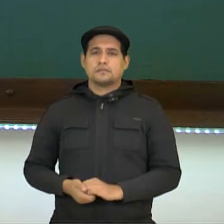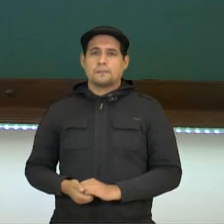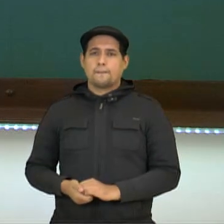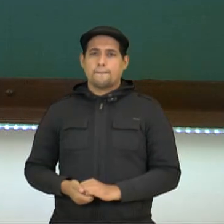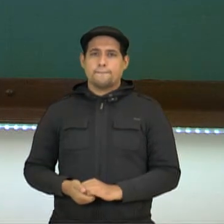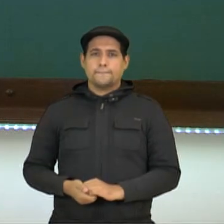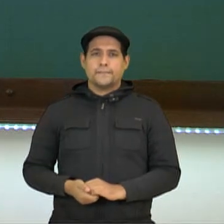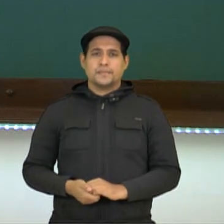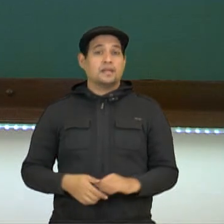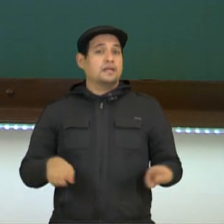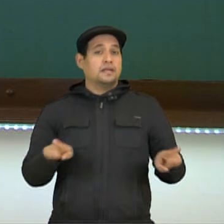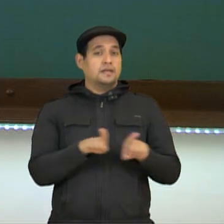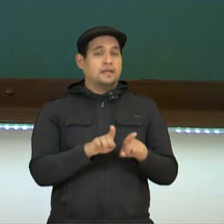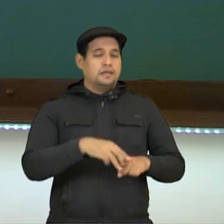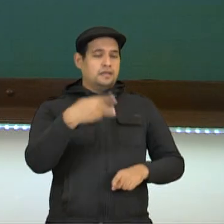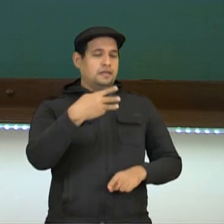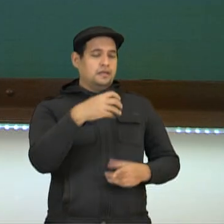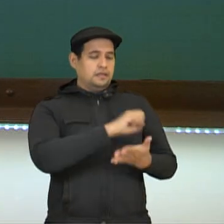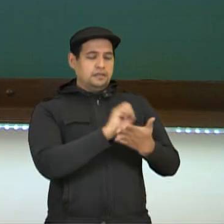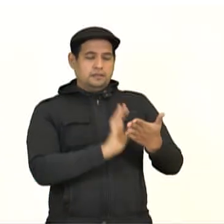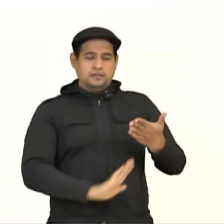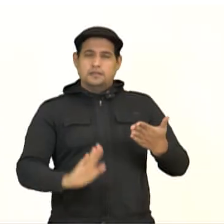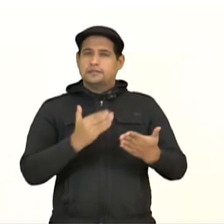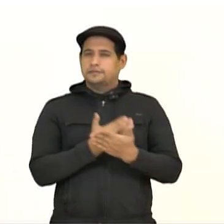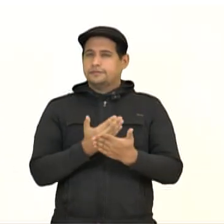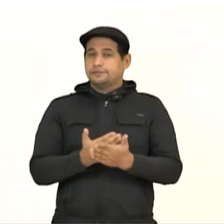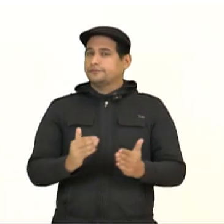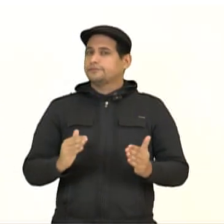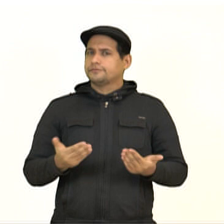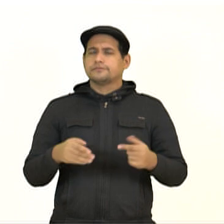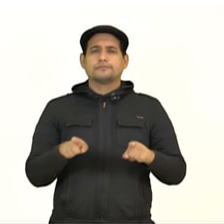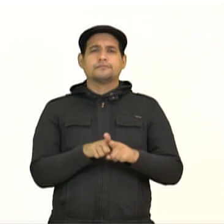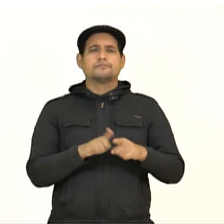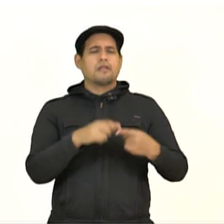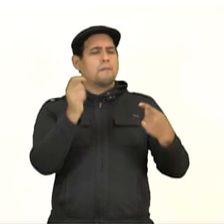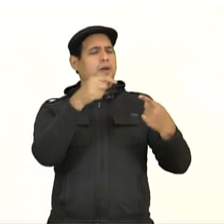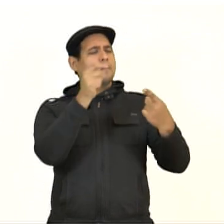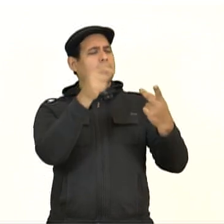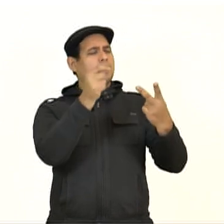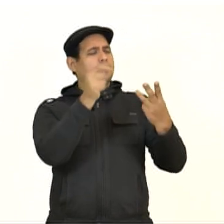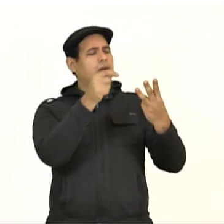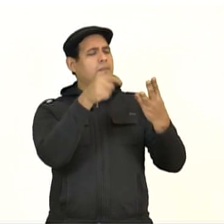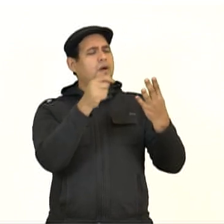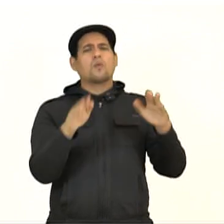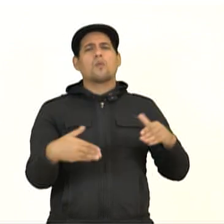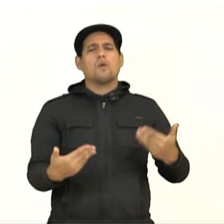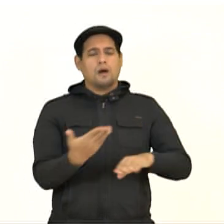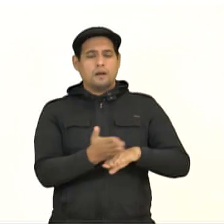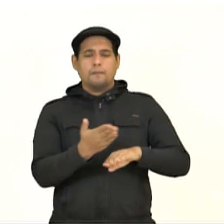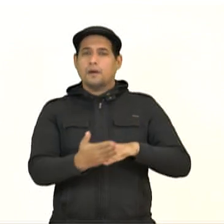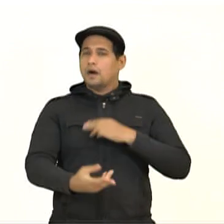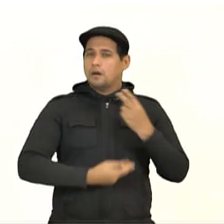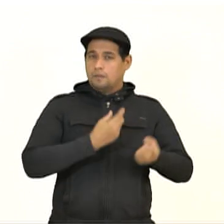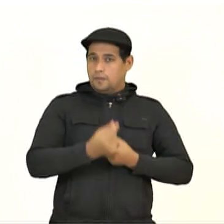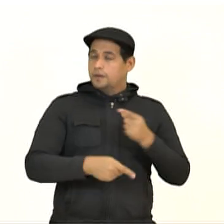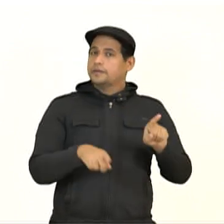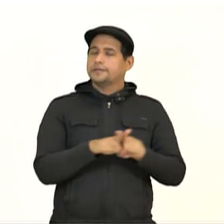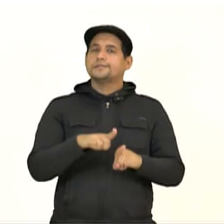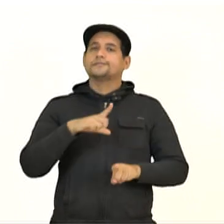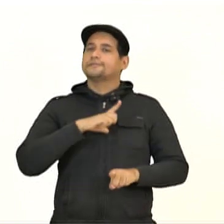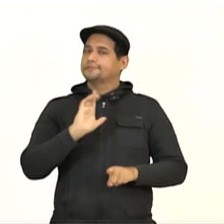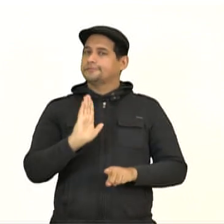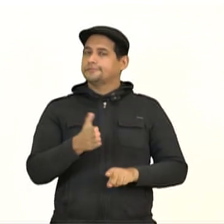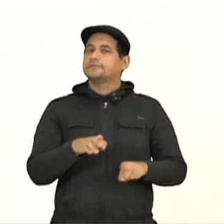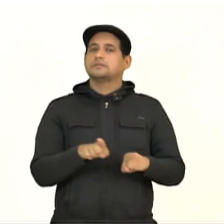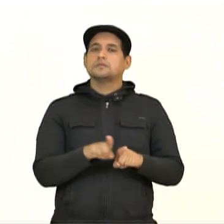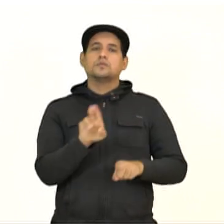E aqui a nossa terceira atividade da aula de hoje, tá? Aponte quais foram as práticas econômicas